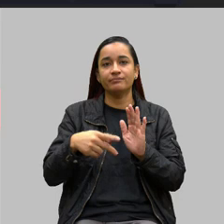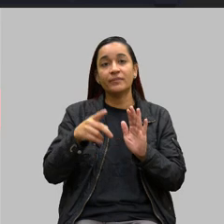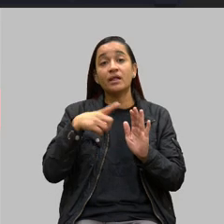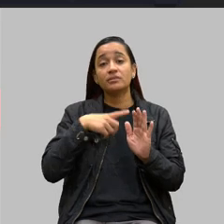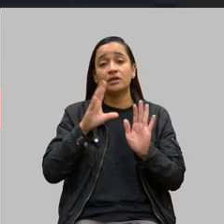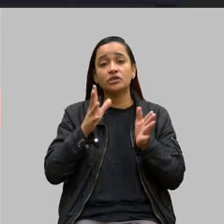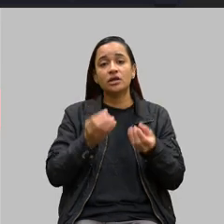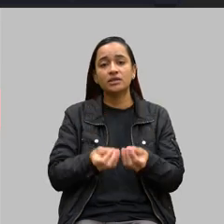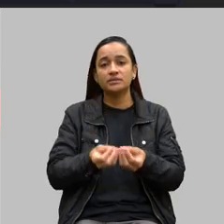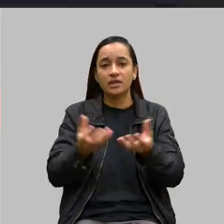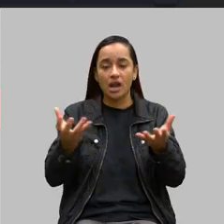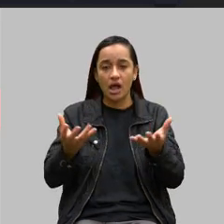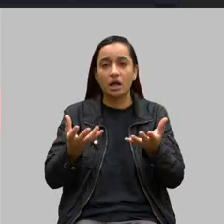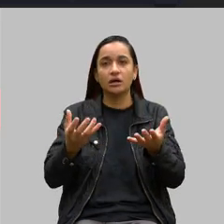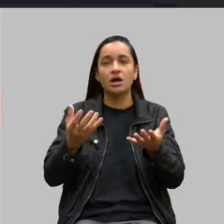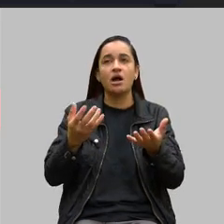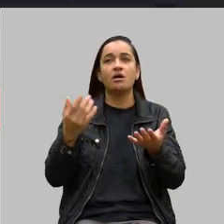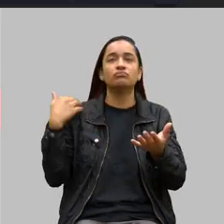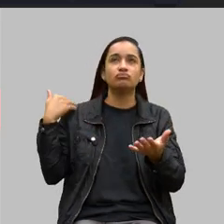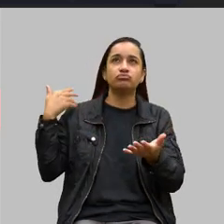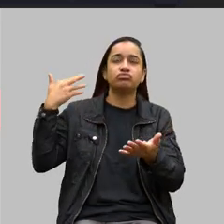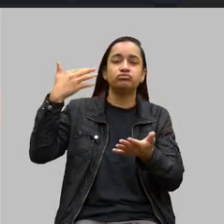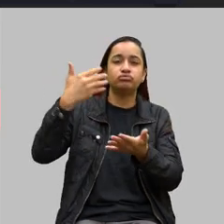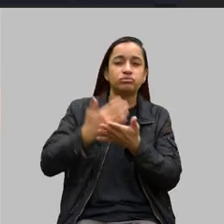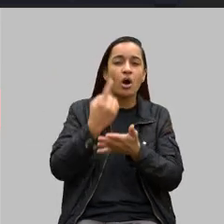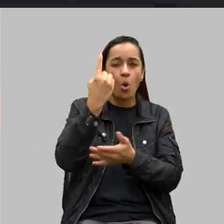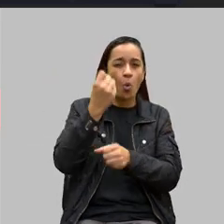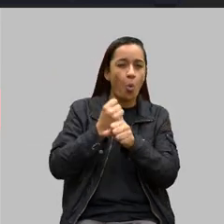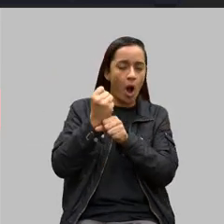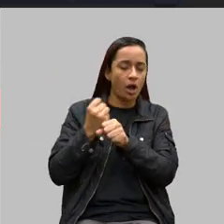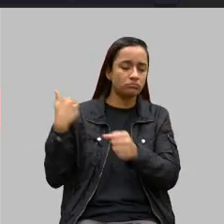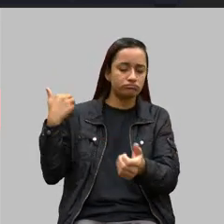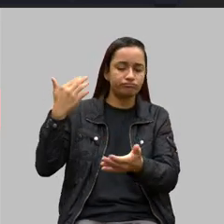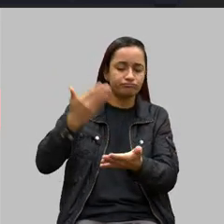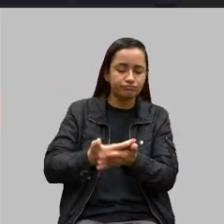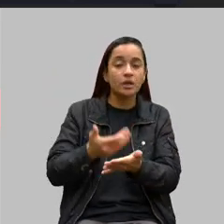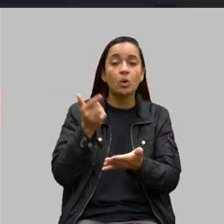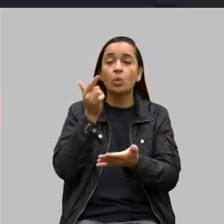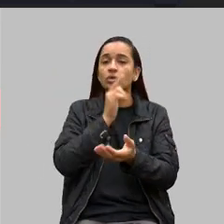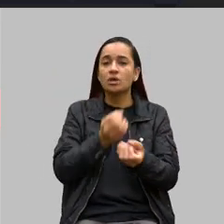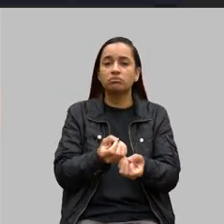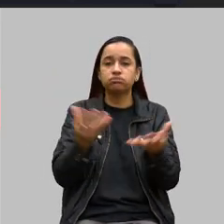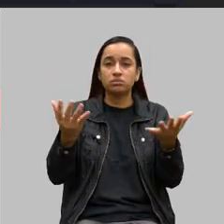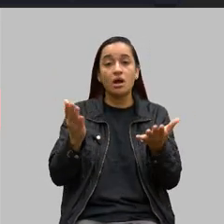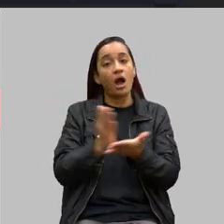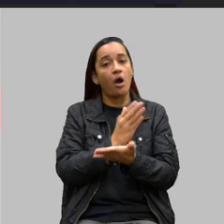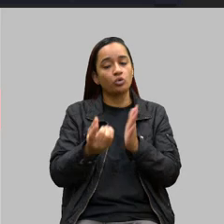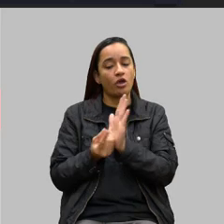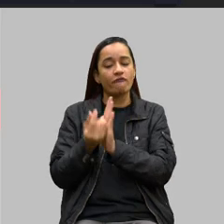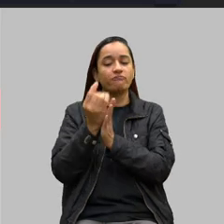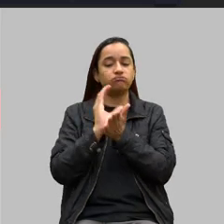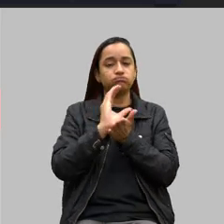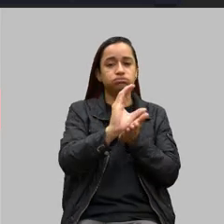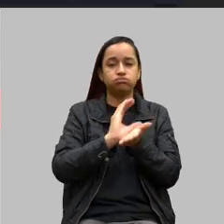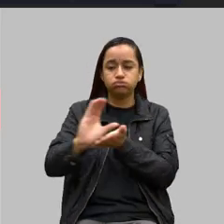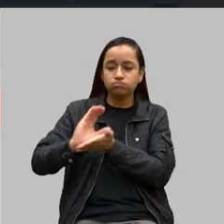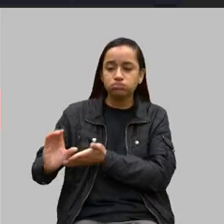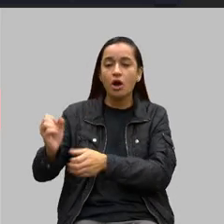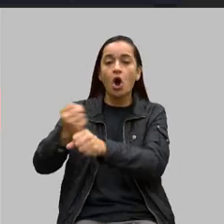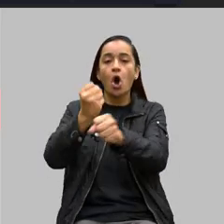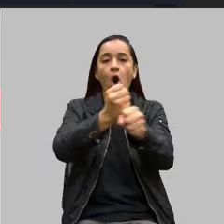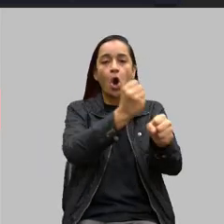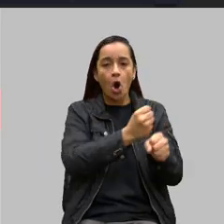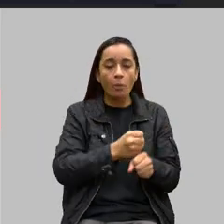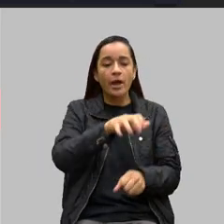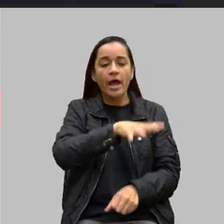né ao longo desse ciclo agora de um ano para cá investimentos importantes mais de 200 milhões de investimentos em obras né na região de